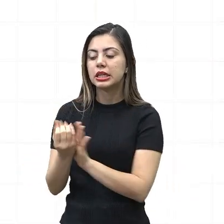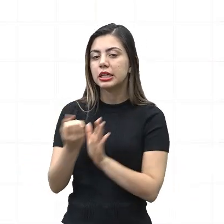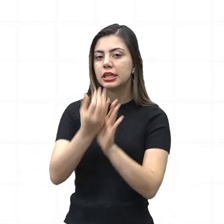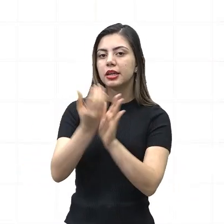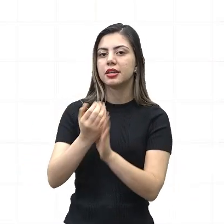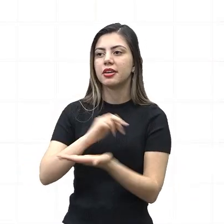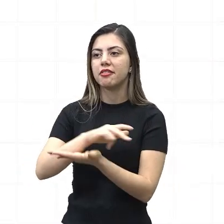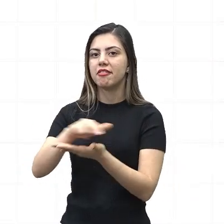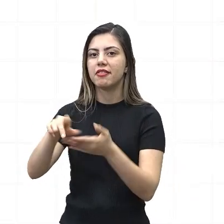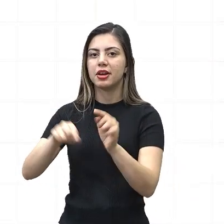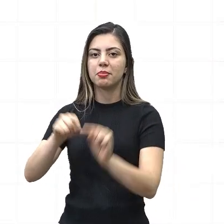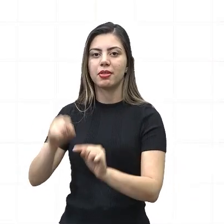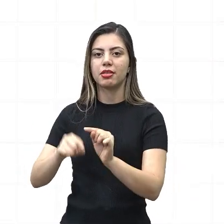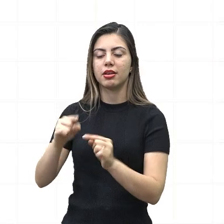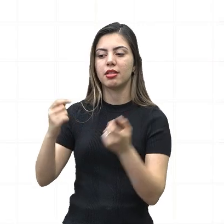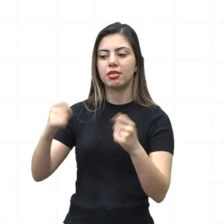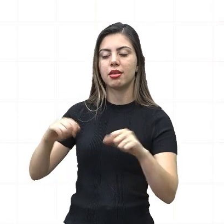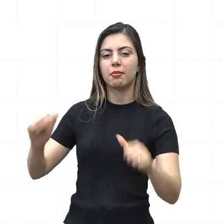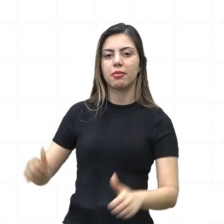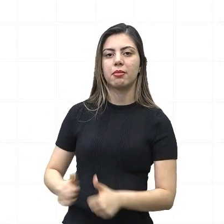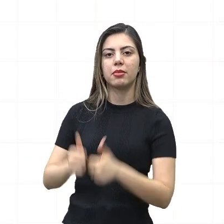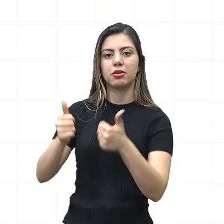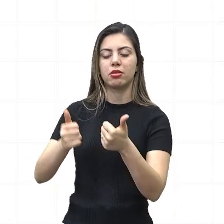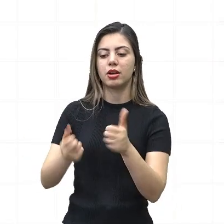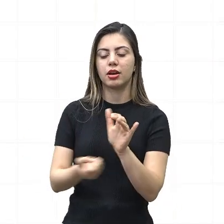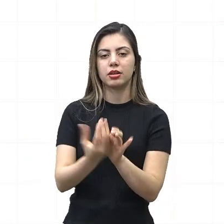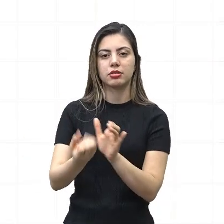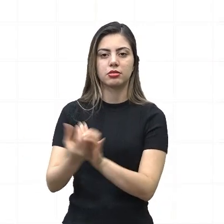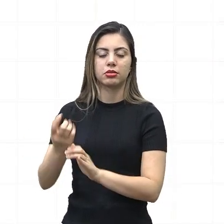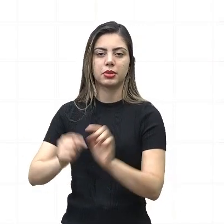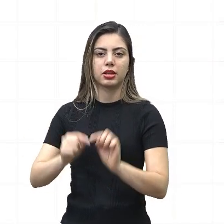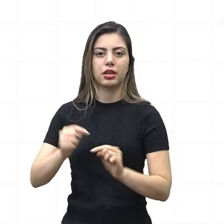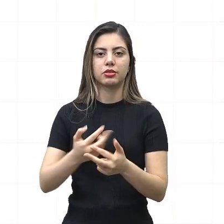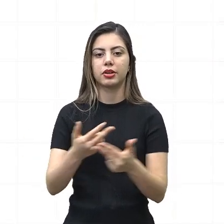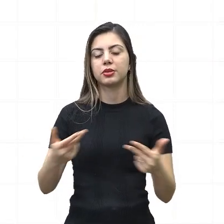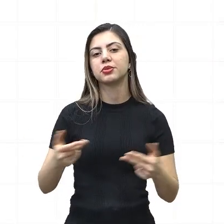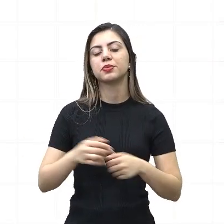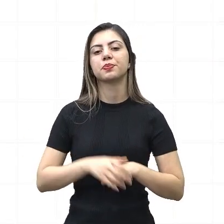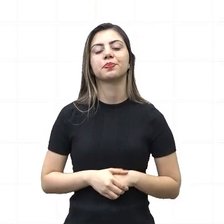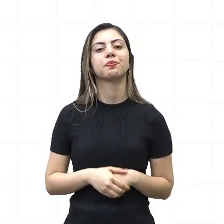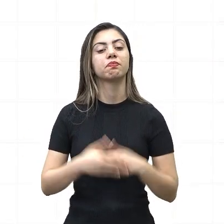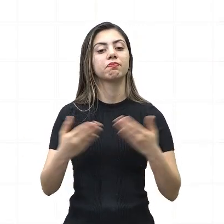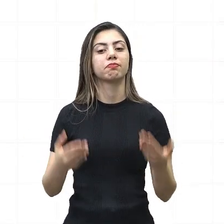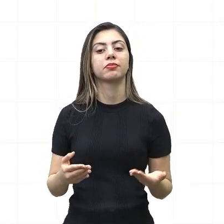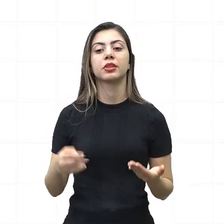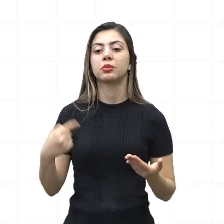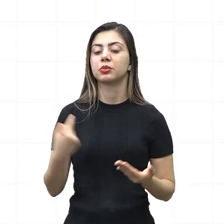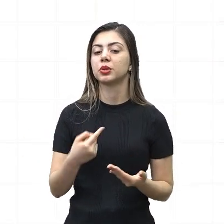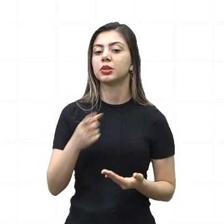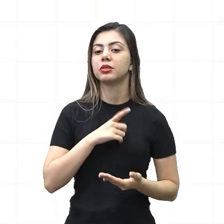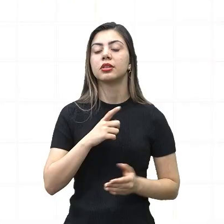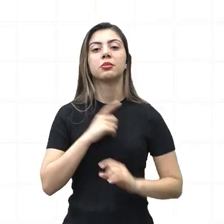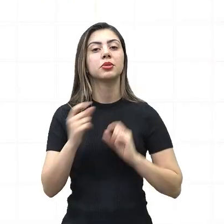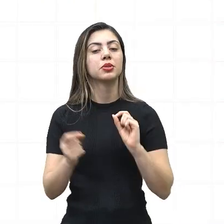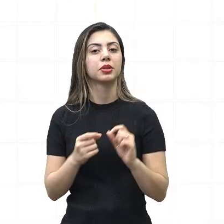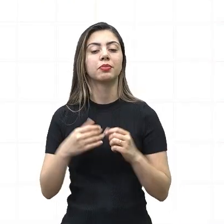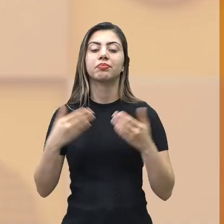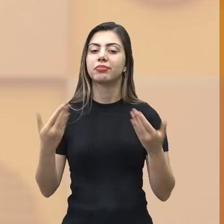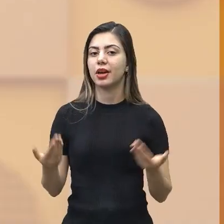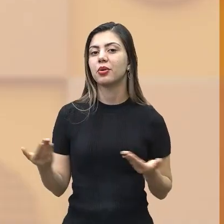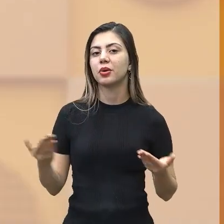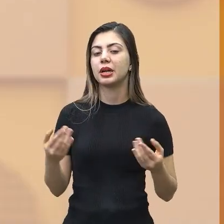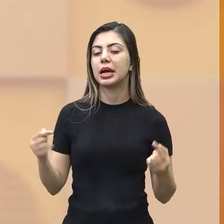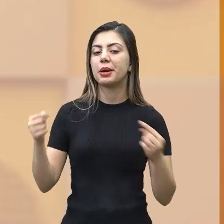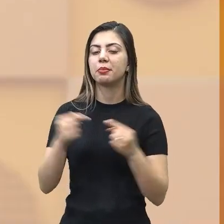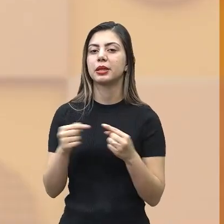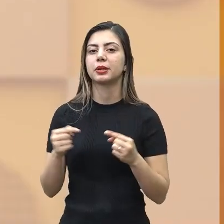produzir as coisas, né, de melhorar ali a produção das coisas. Então, pessoal, a gente tem aqui exatamente essa situação,